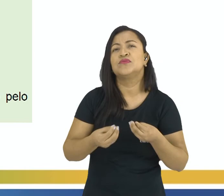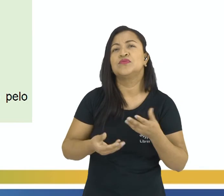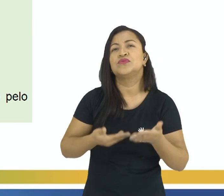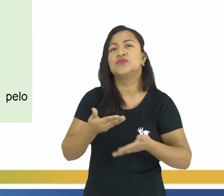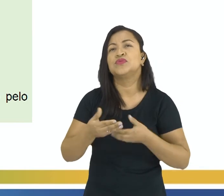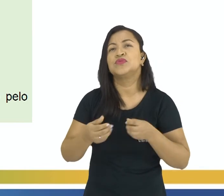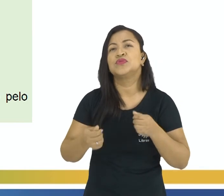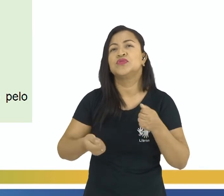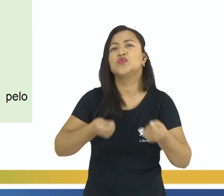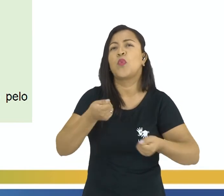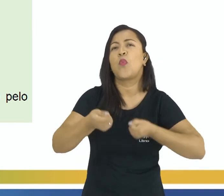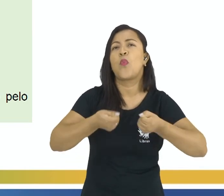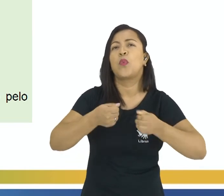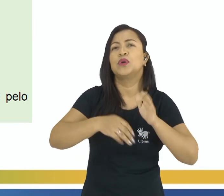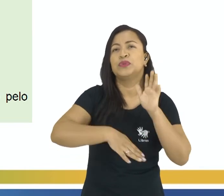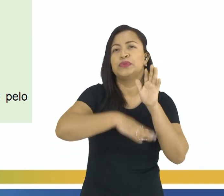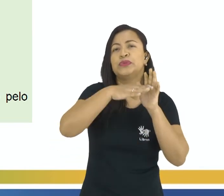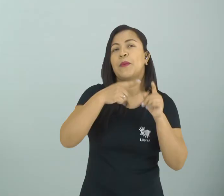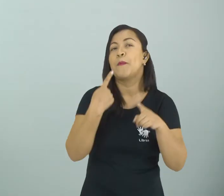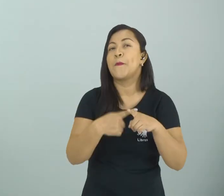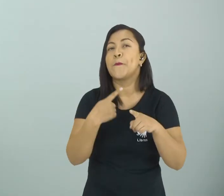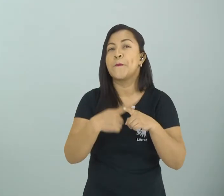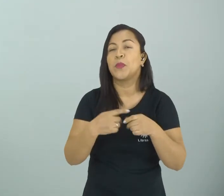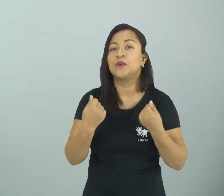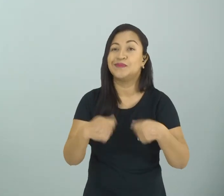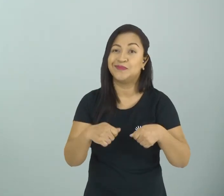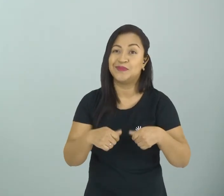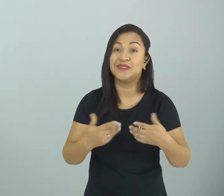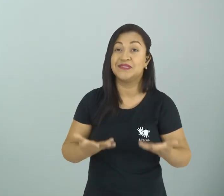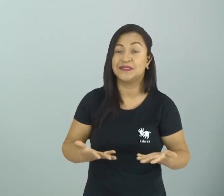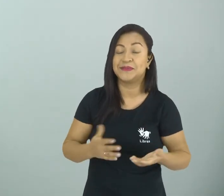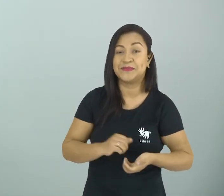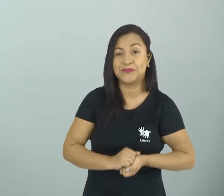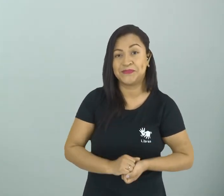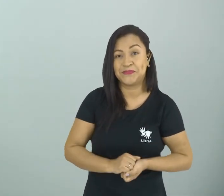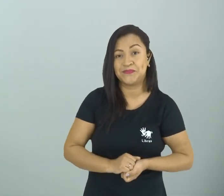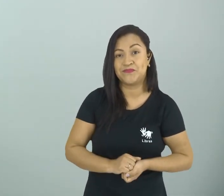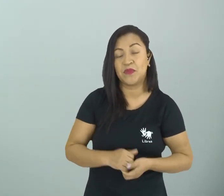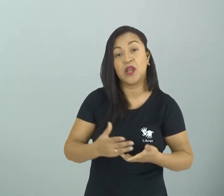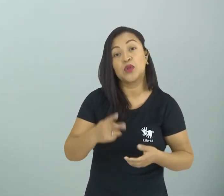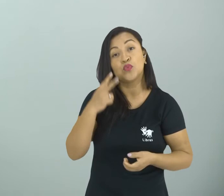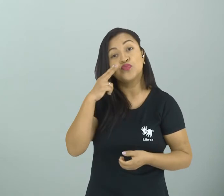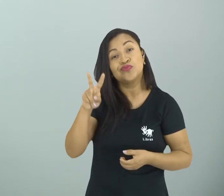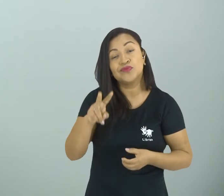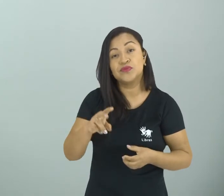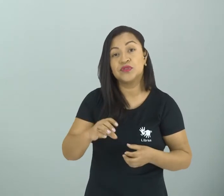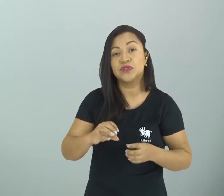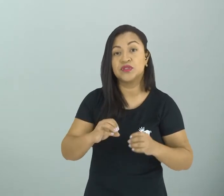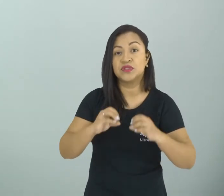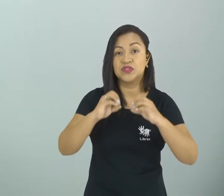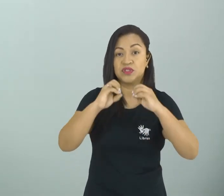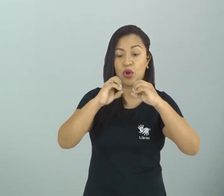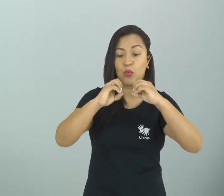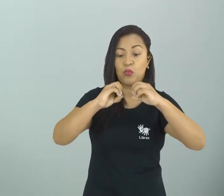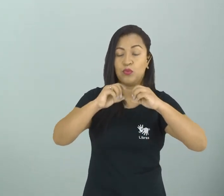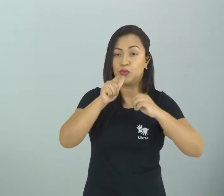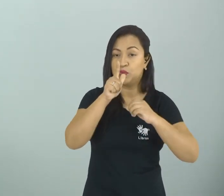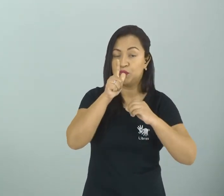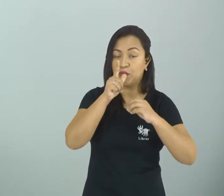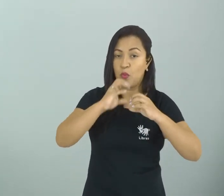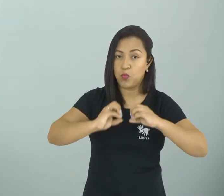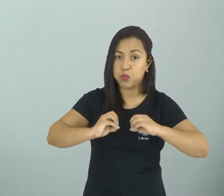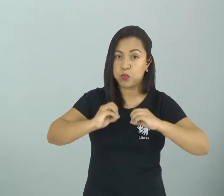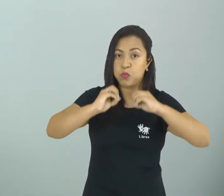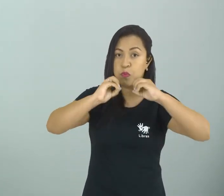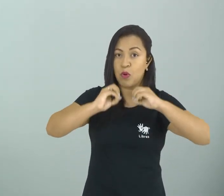que ele é necessário? Então, nós vimos que o escroto ele faz uma movimentação de subida e de descida de